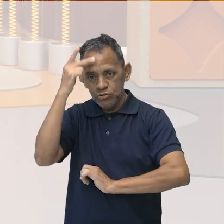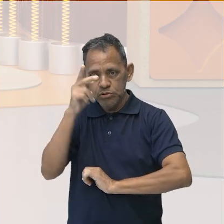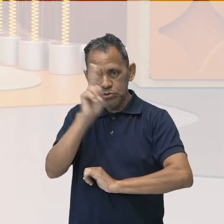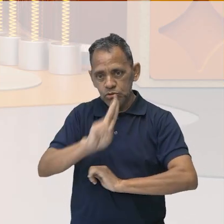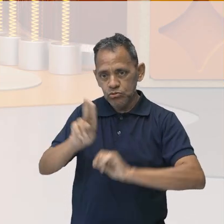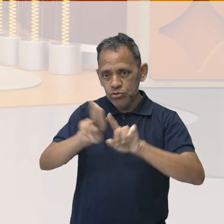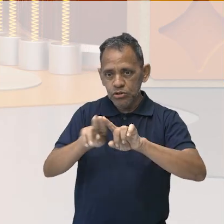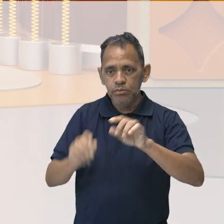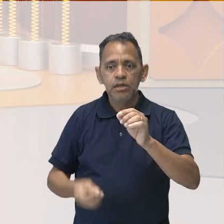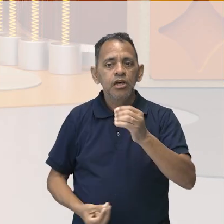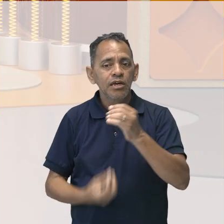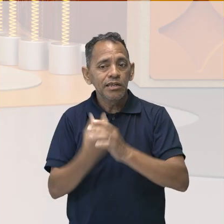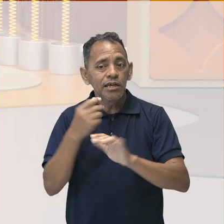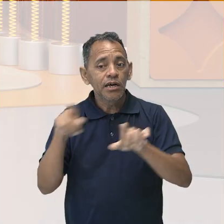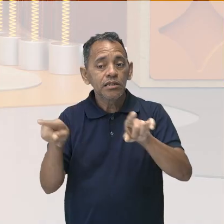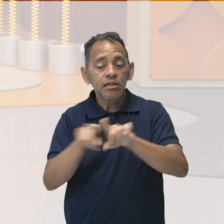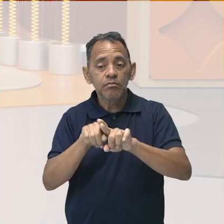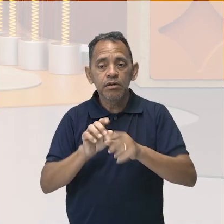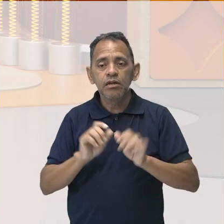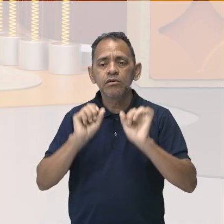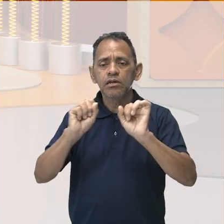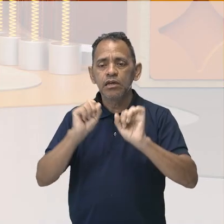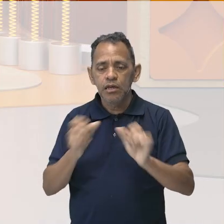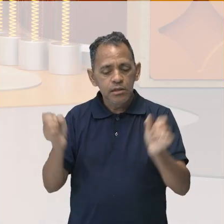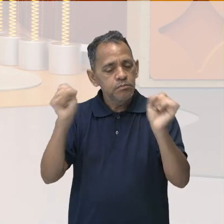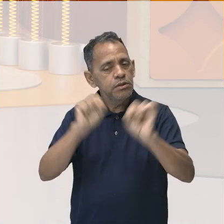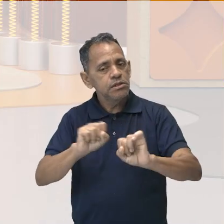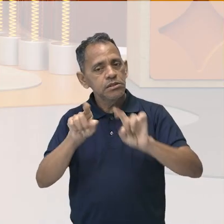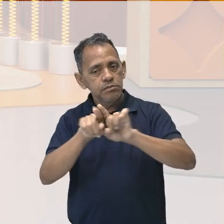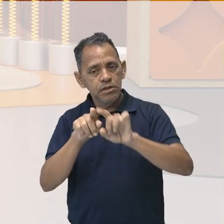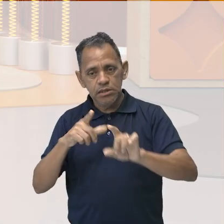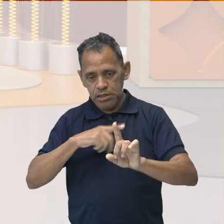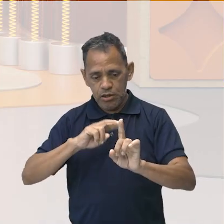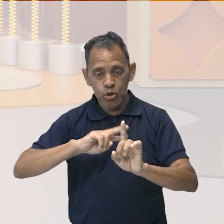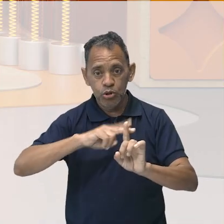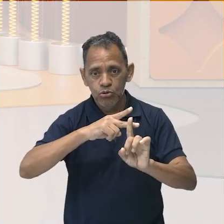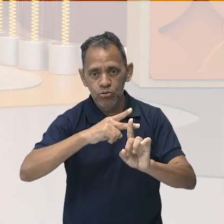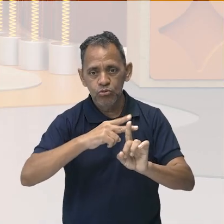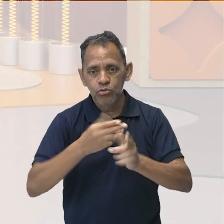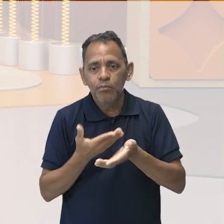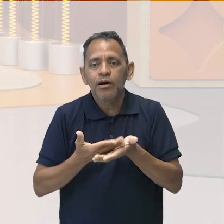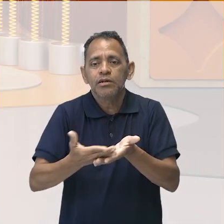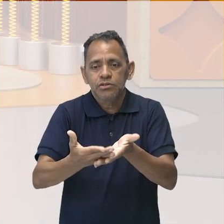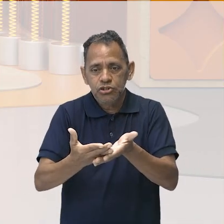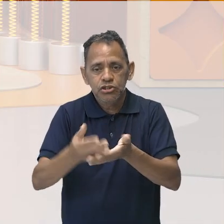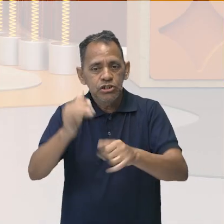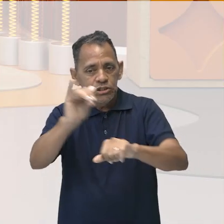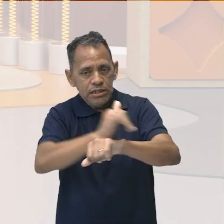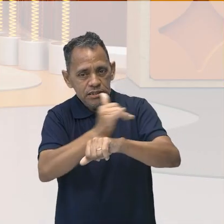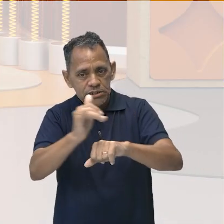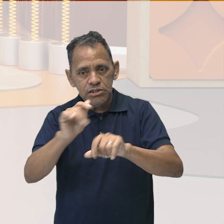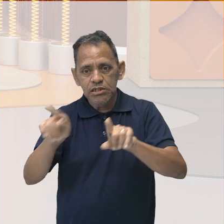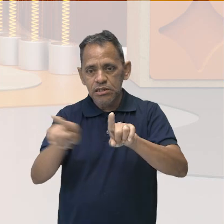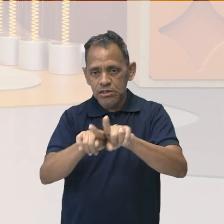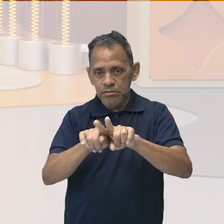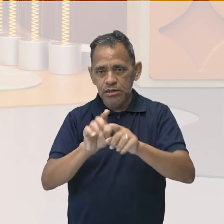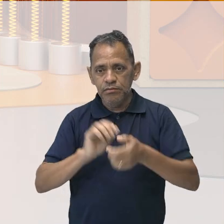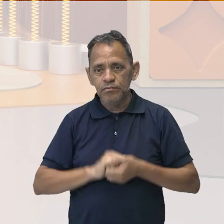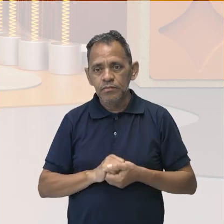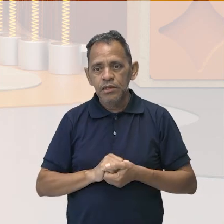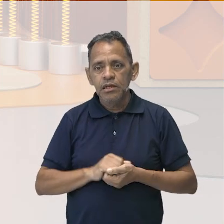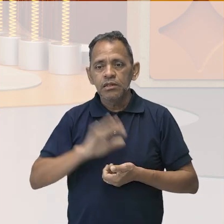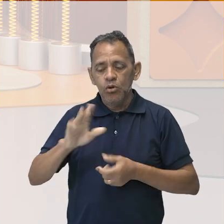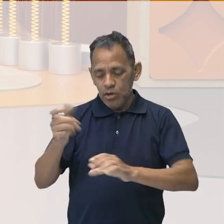as necessidades e então obter esses lucros a partir deles, tá? Assim, o capitalismo ele cria, né,